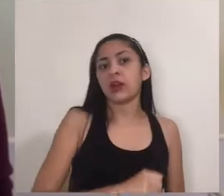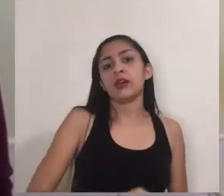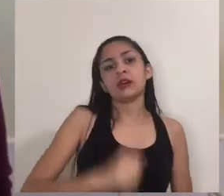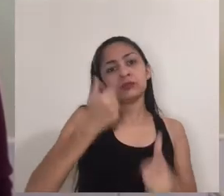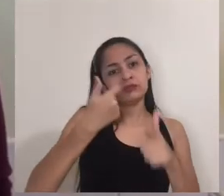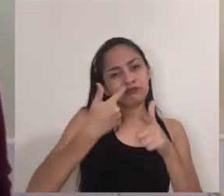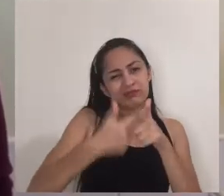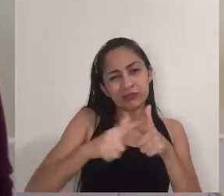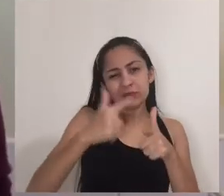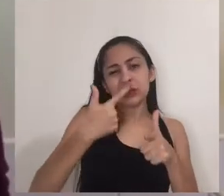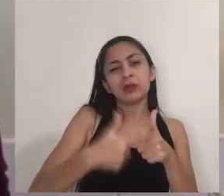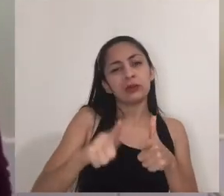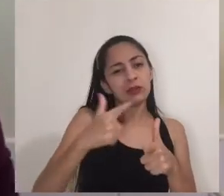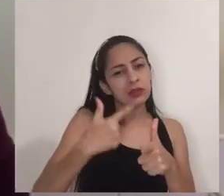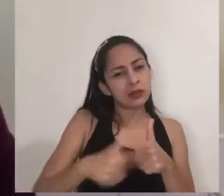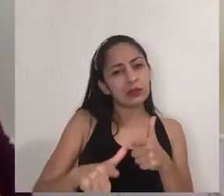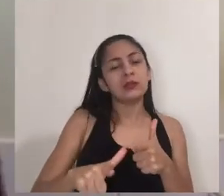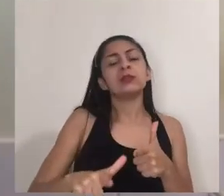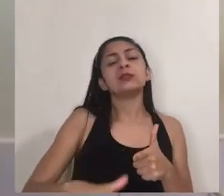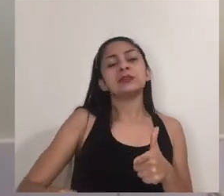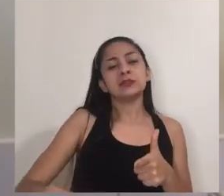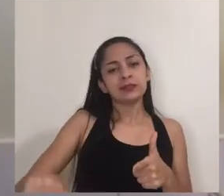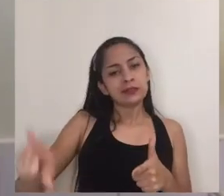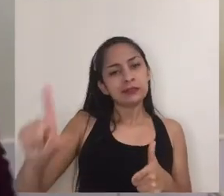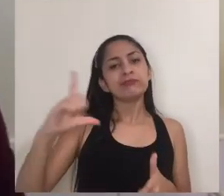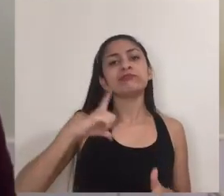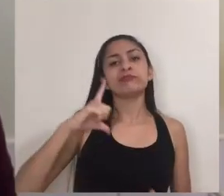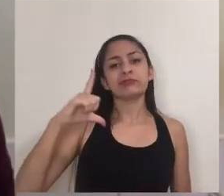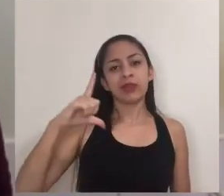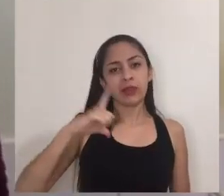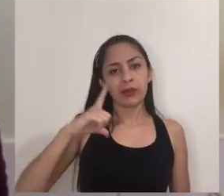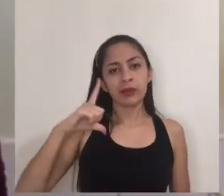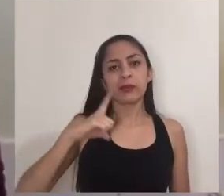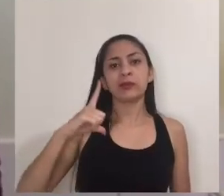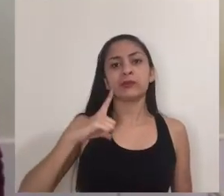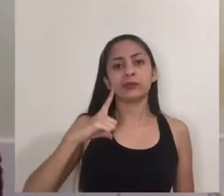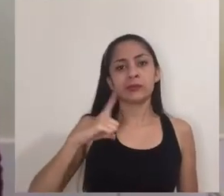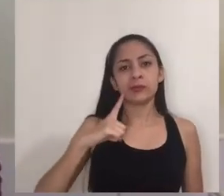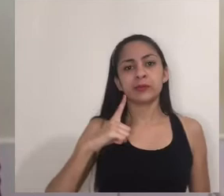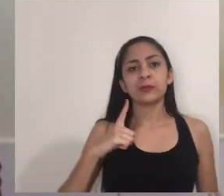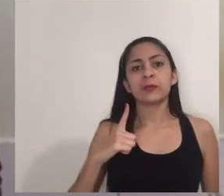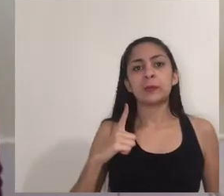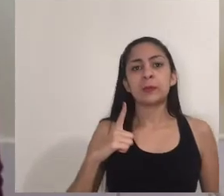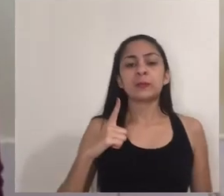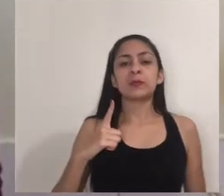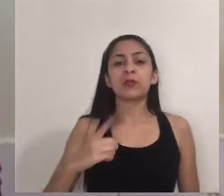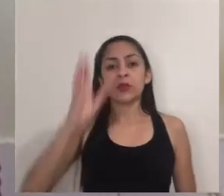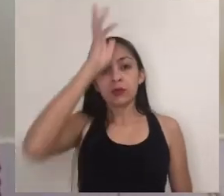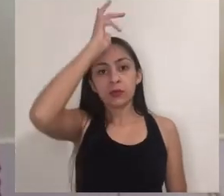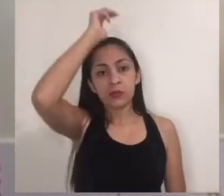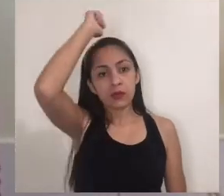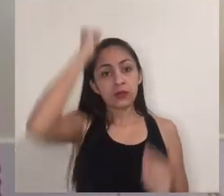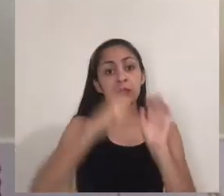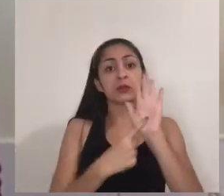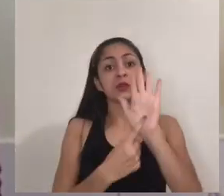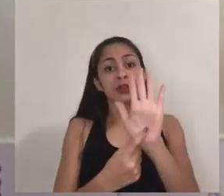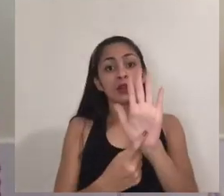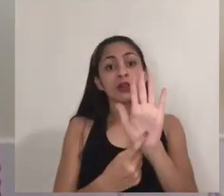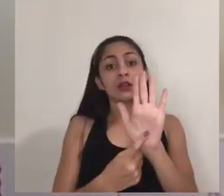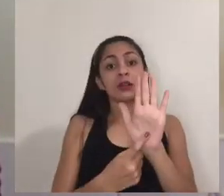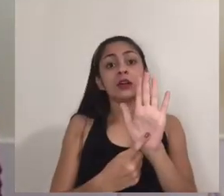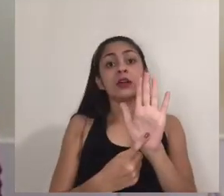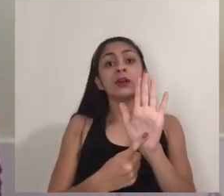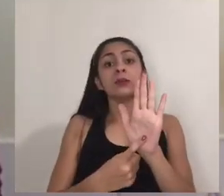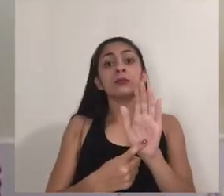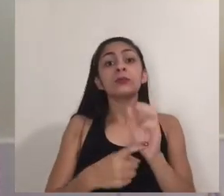muitas tribulações. E o texto de Romanos vem nos ensinar justamente o porquê que essas provações são importantes nas